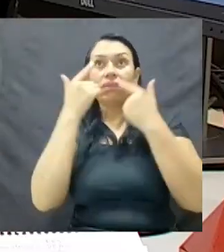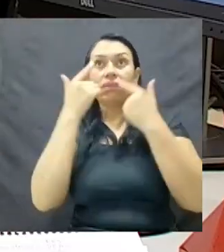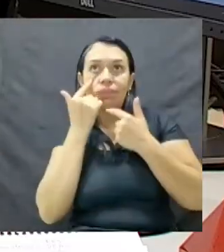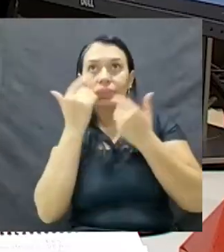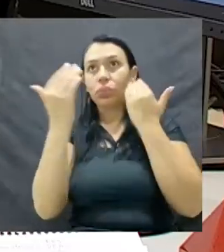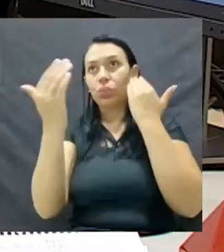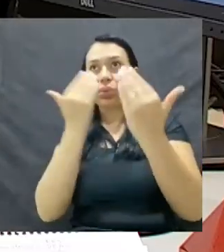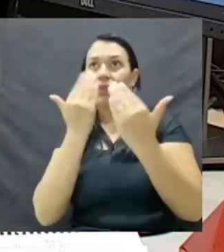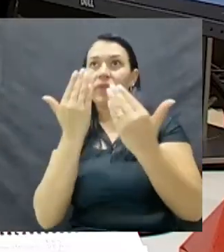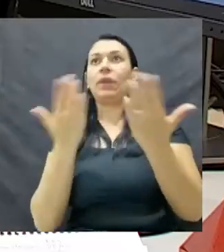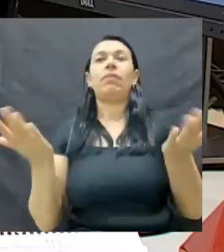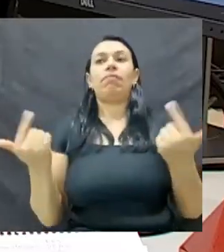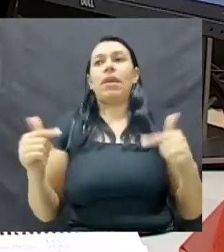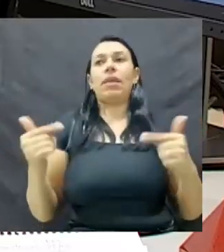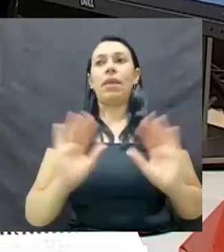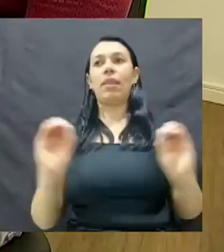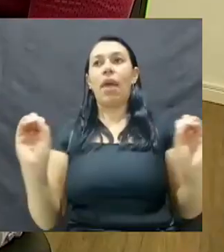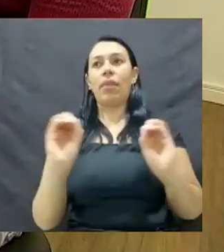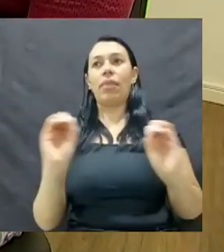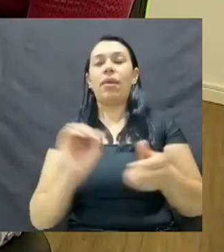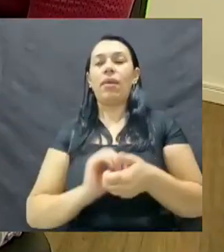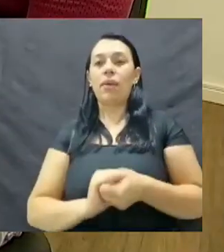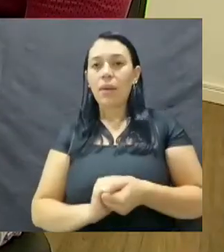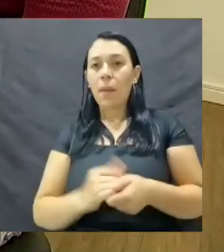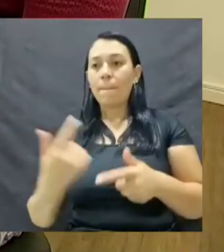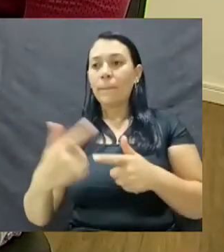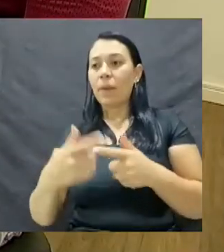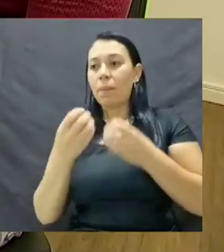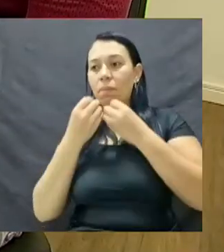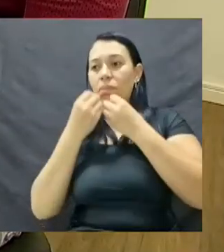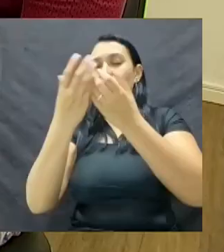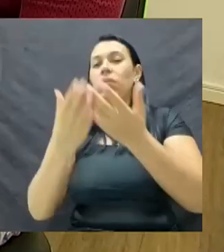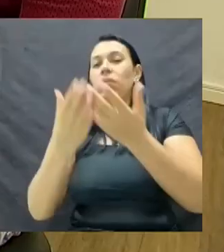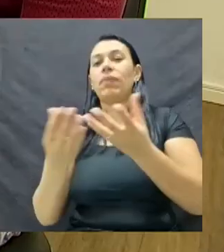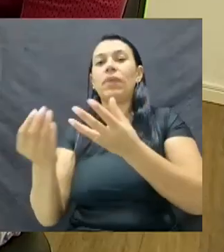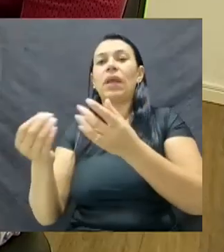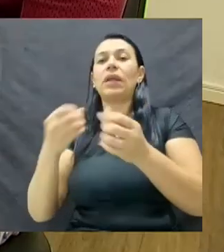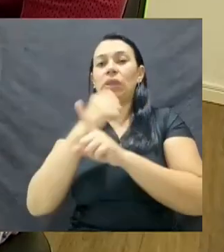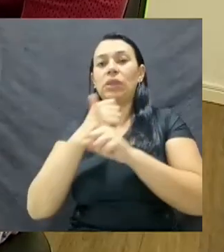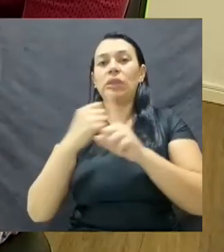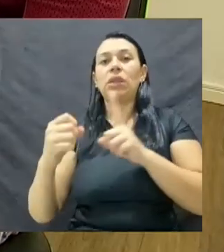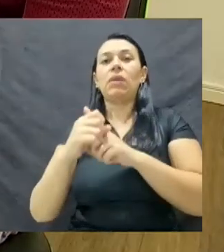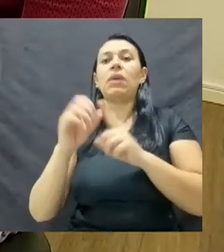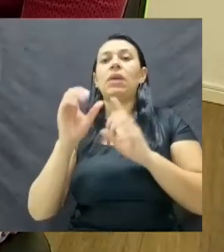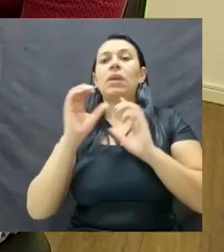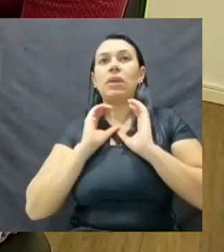seu público, com o que ela quer entregar para a sociedade e para o cidadão ter um